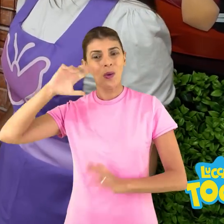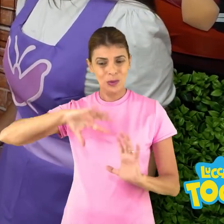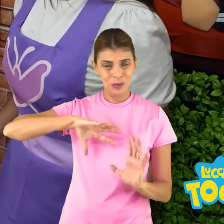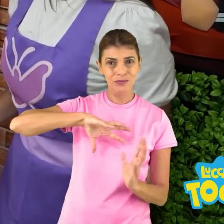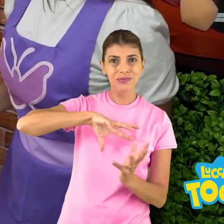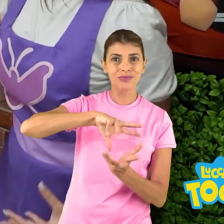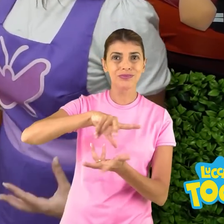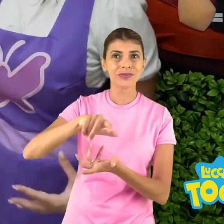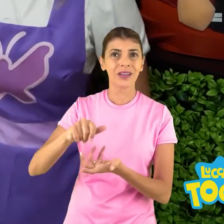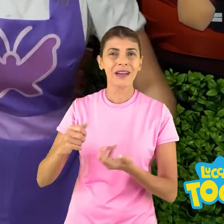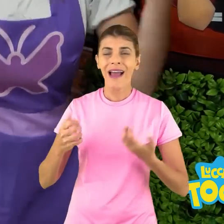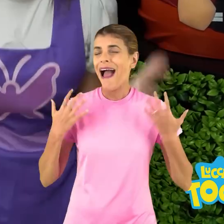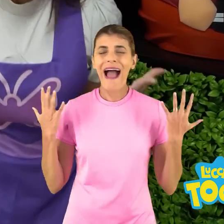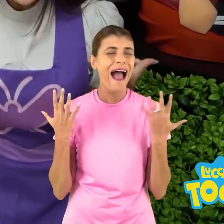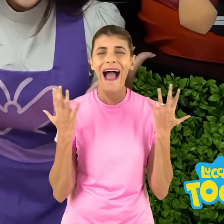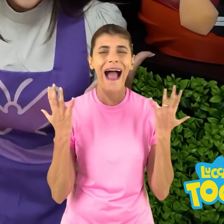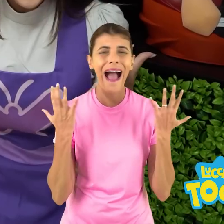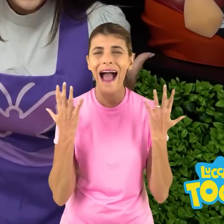universo.